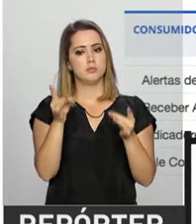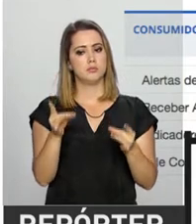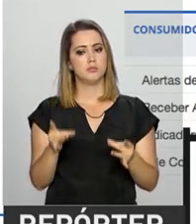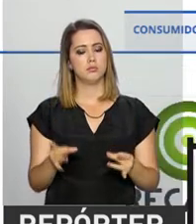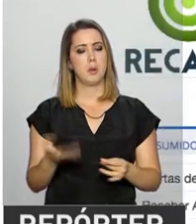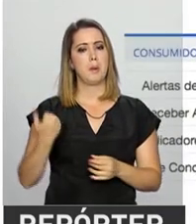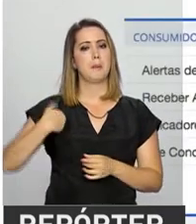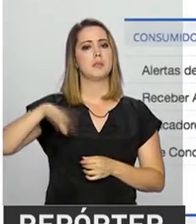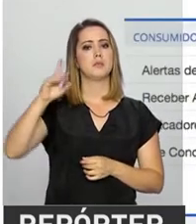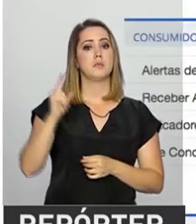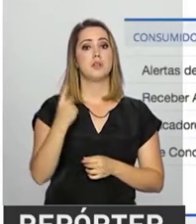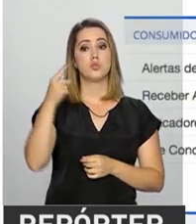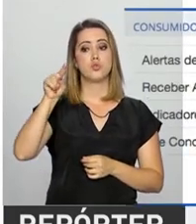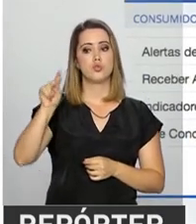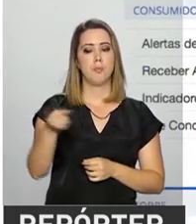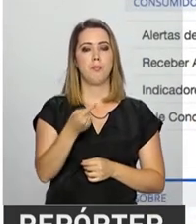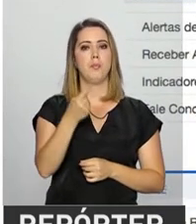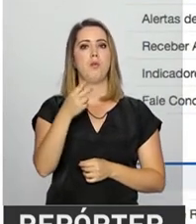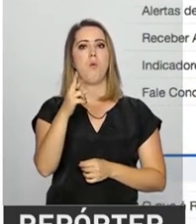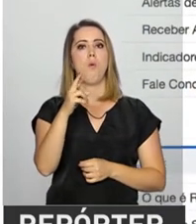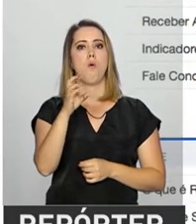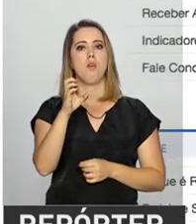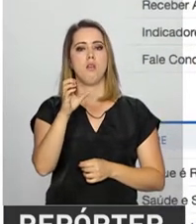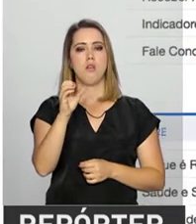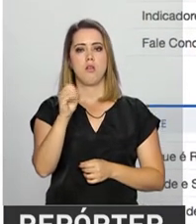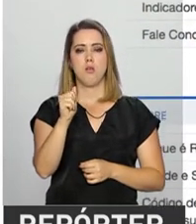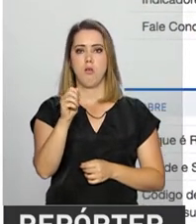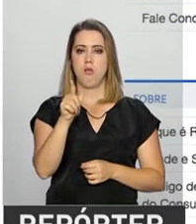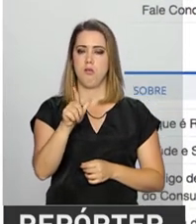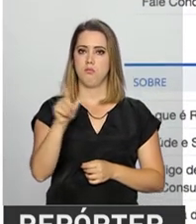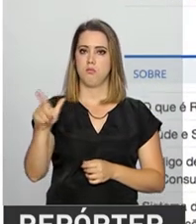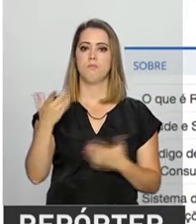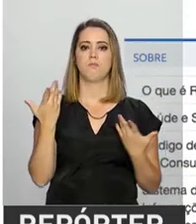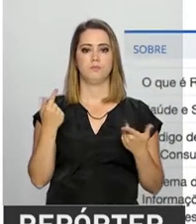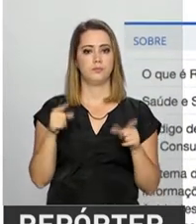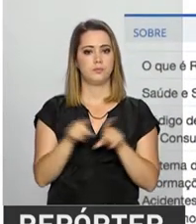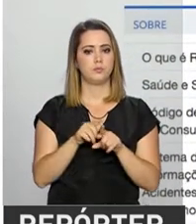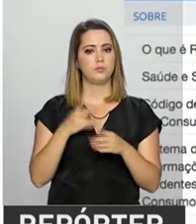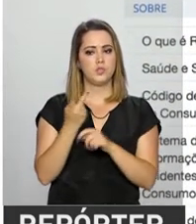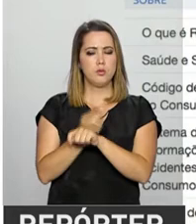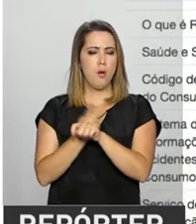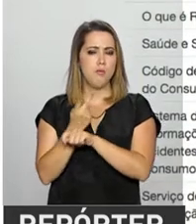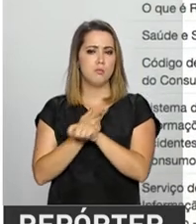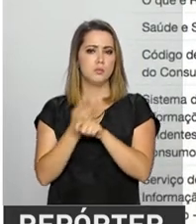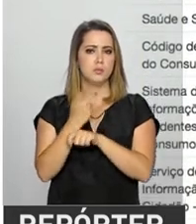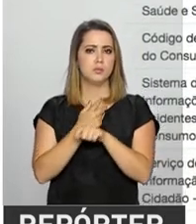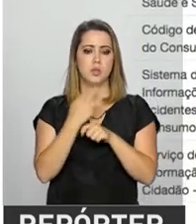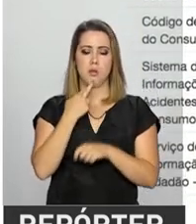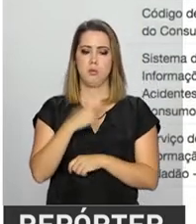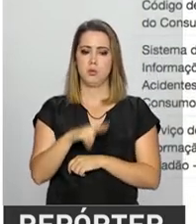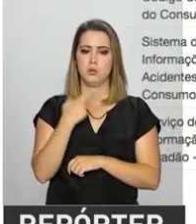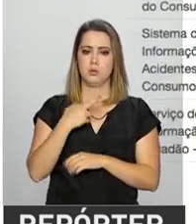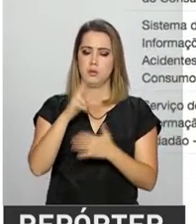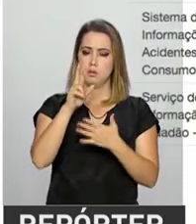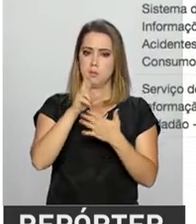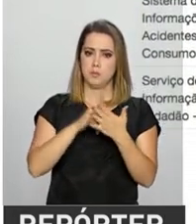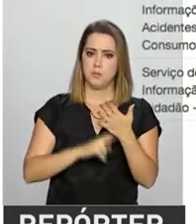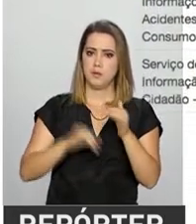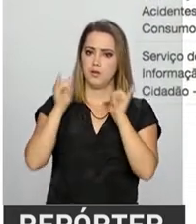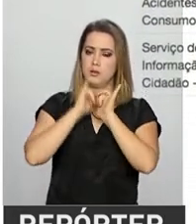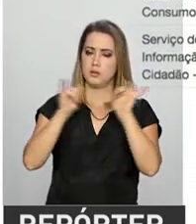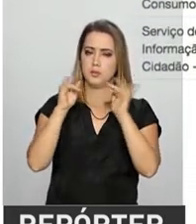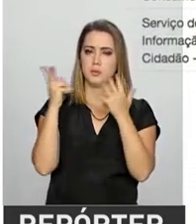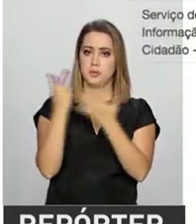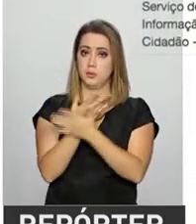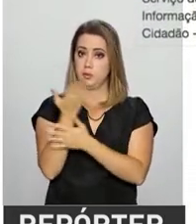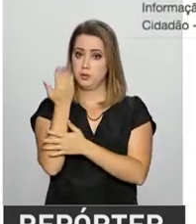aos mais de mil recall em andamento com ferramenta de busca detalhada geração de relatórios das campanhas já